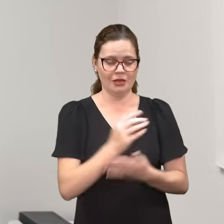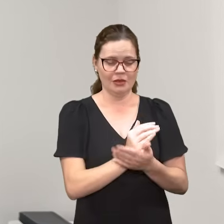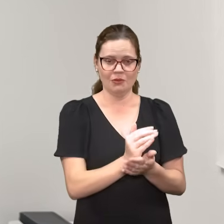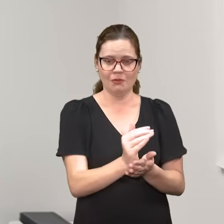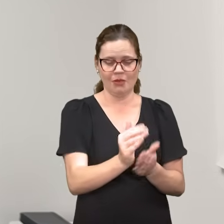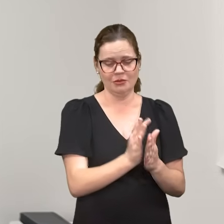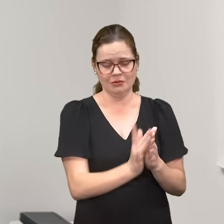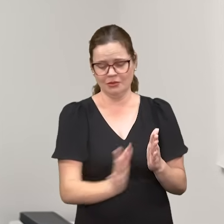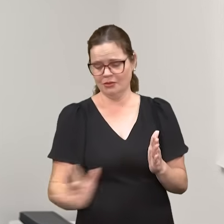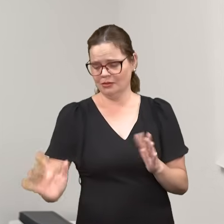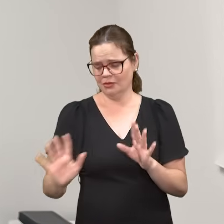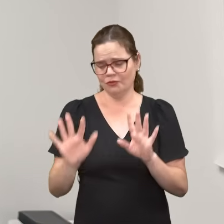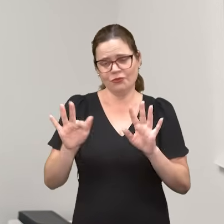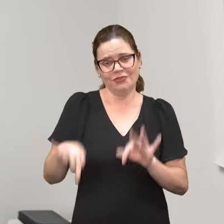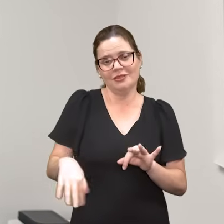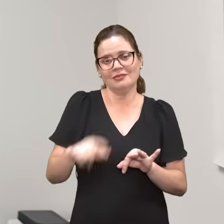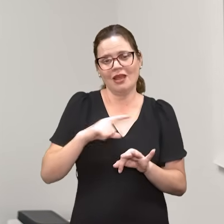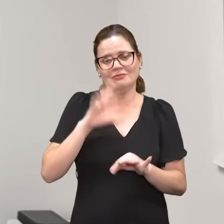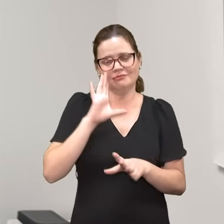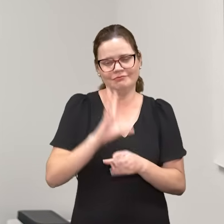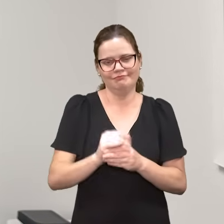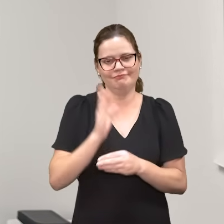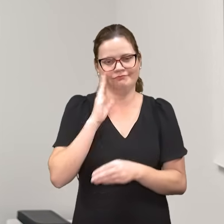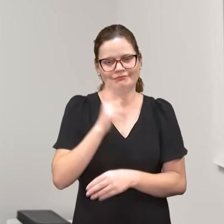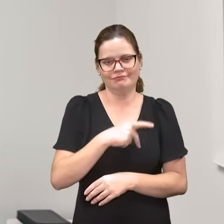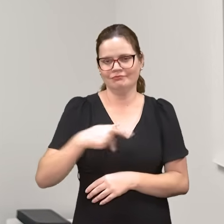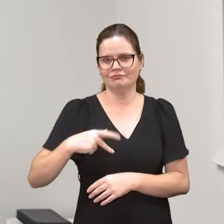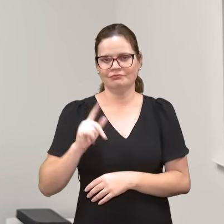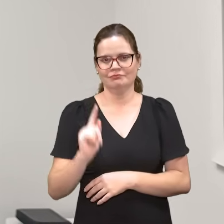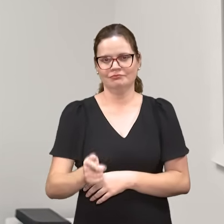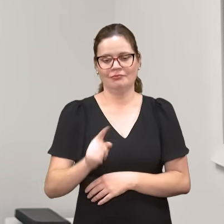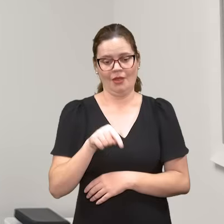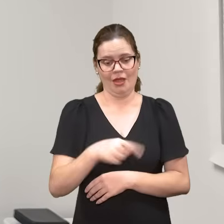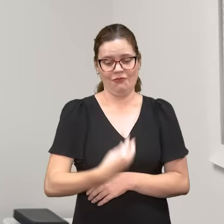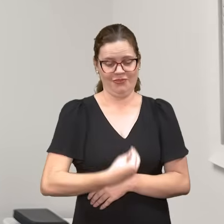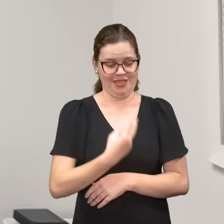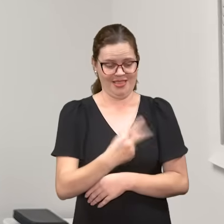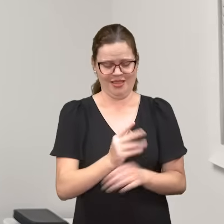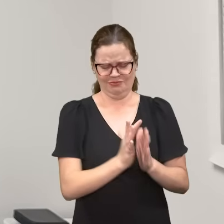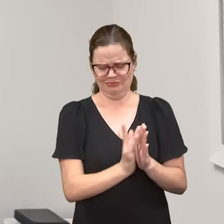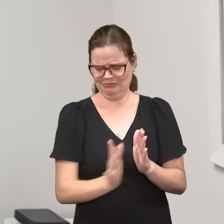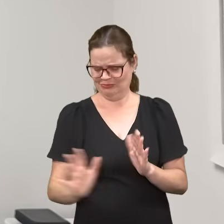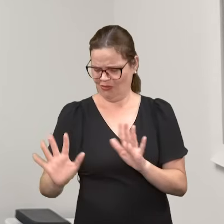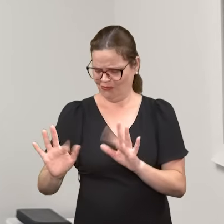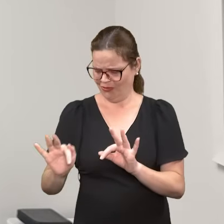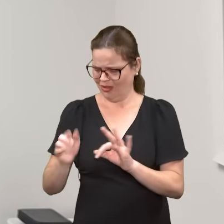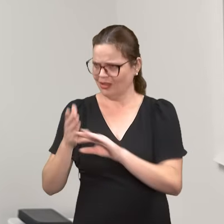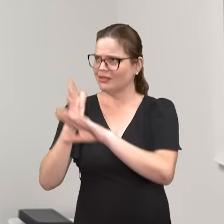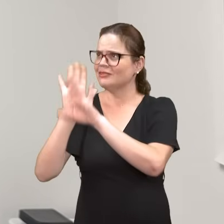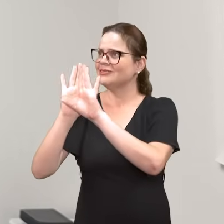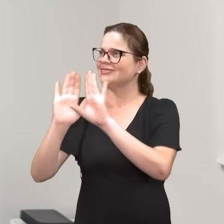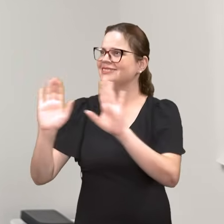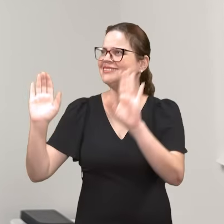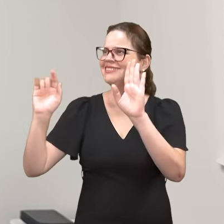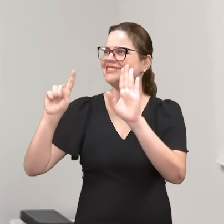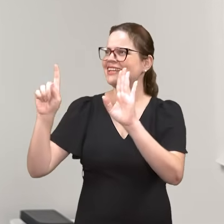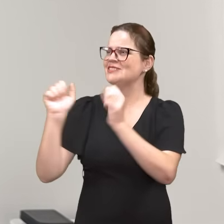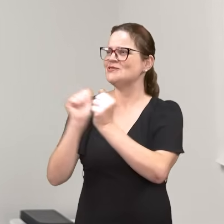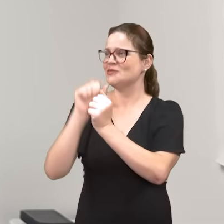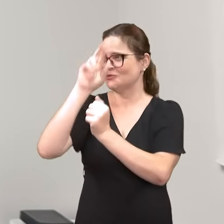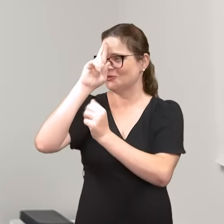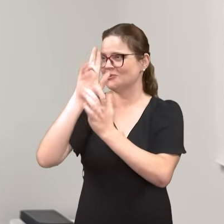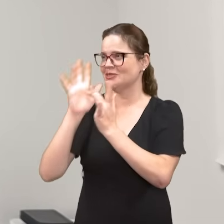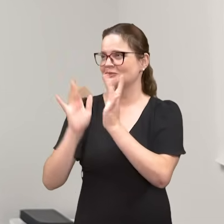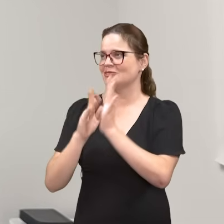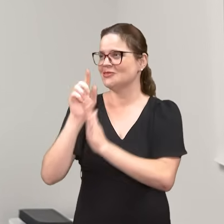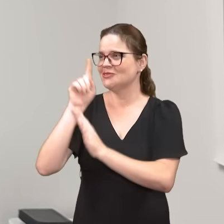e fim. E sabemos que a vida do pastor Gedeu, o veículo dele, terminou na eternidade. E ele está com o